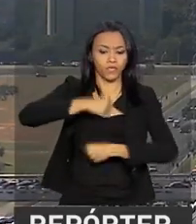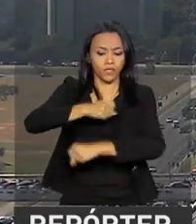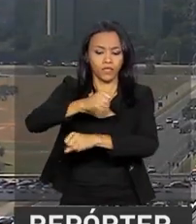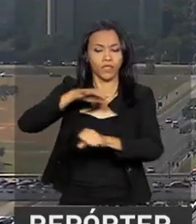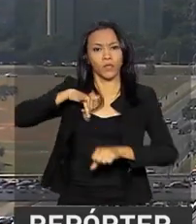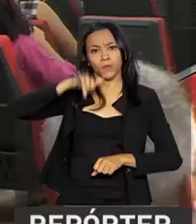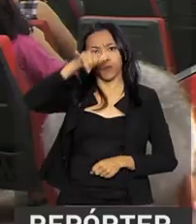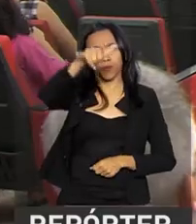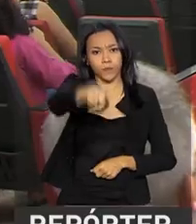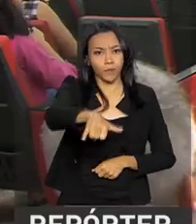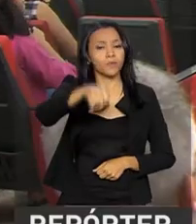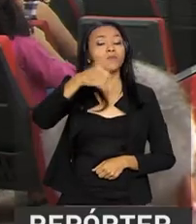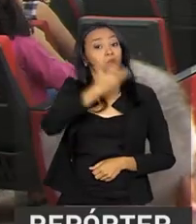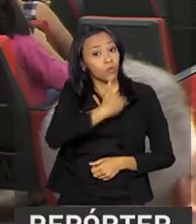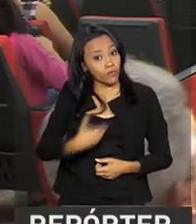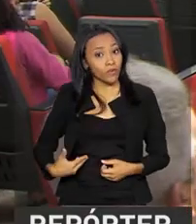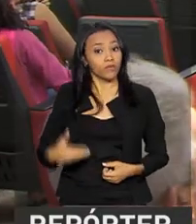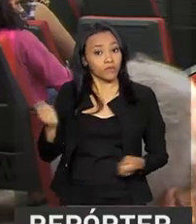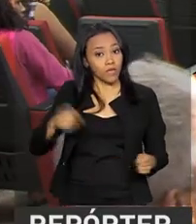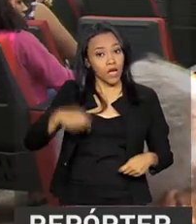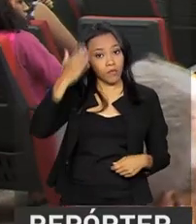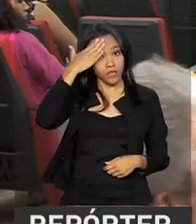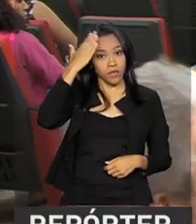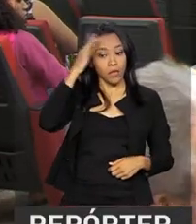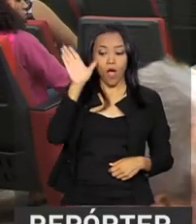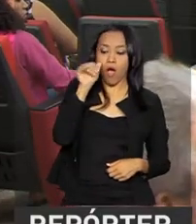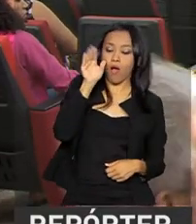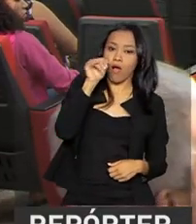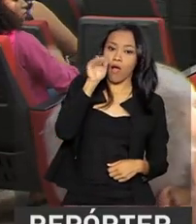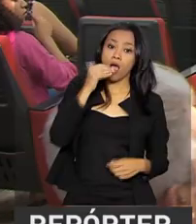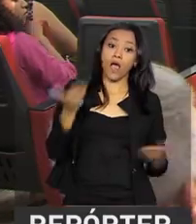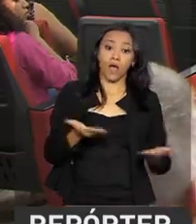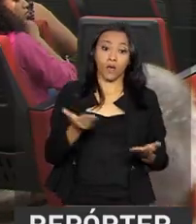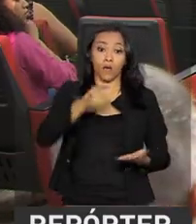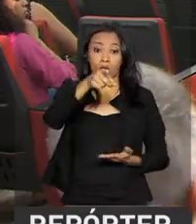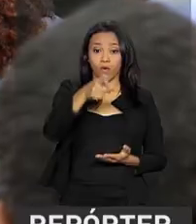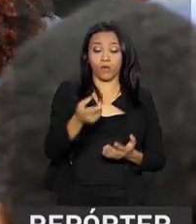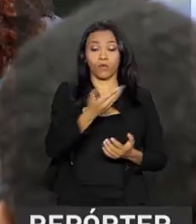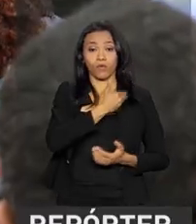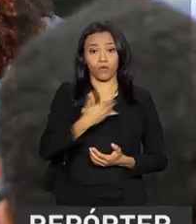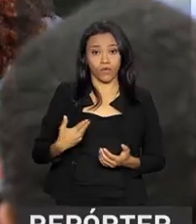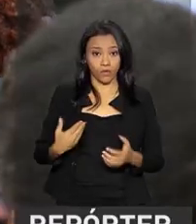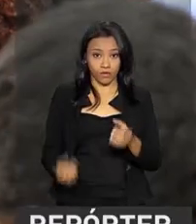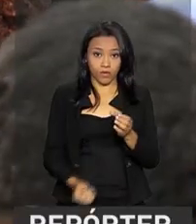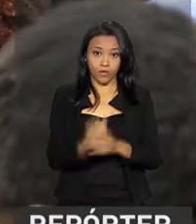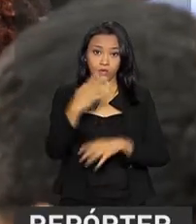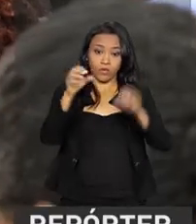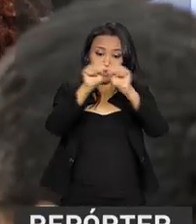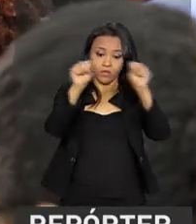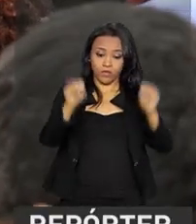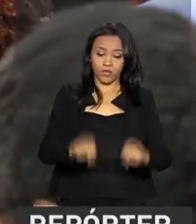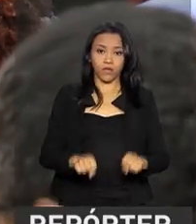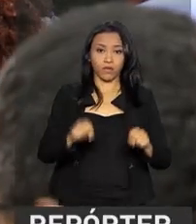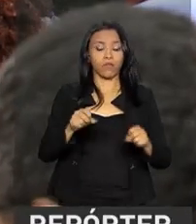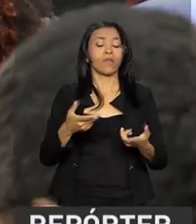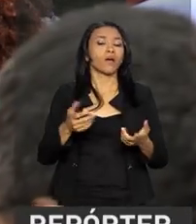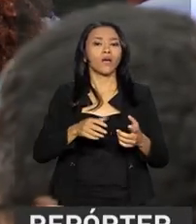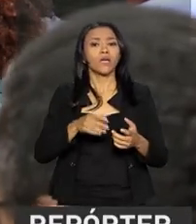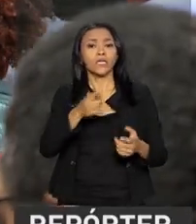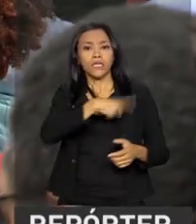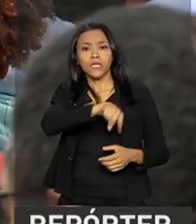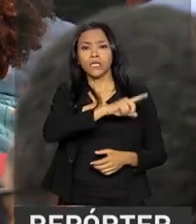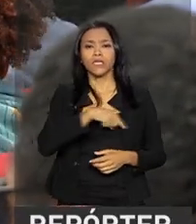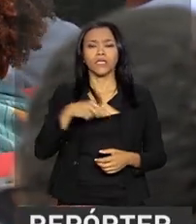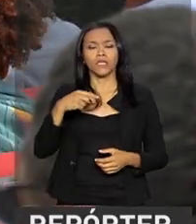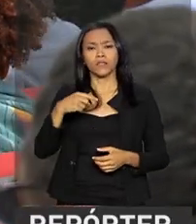aéreas agora com o portal do custeio lançado pelo governo federal a população e os gestores vão poder olhar de perto